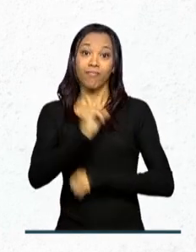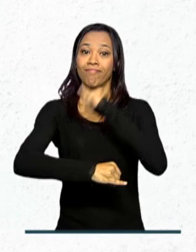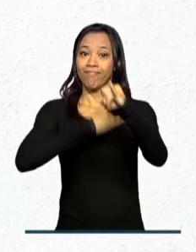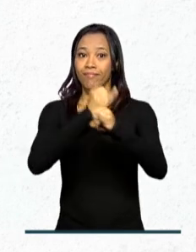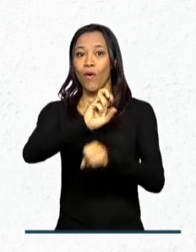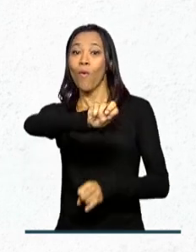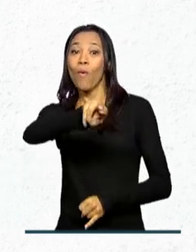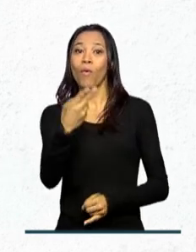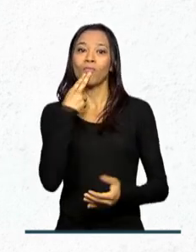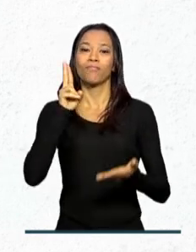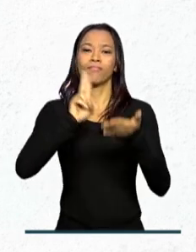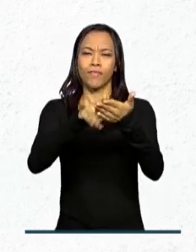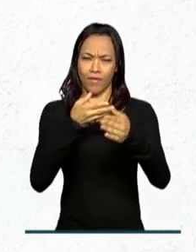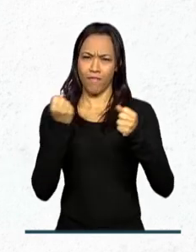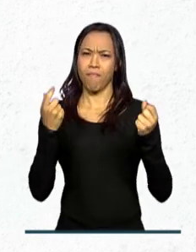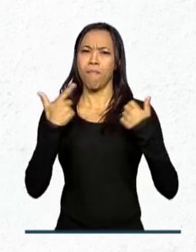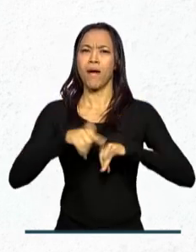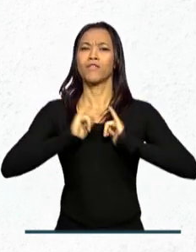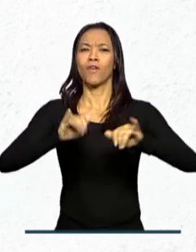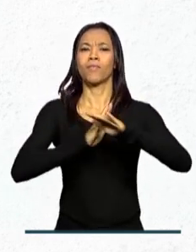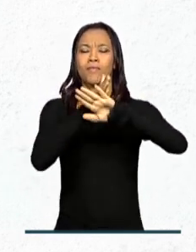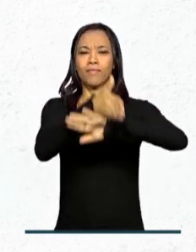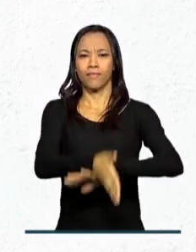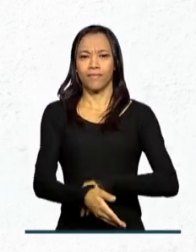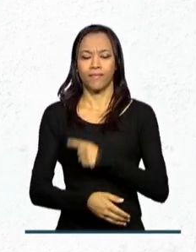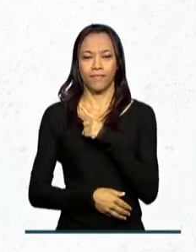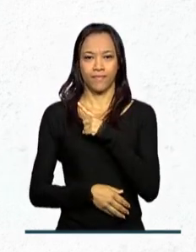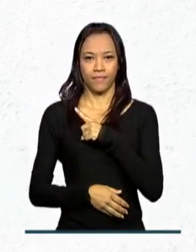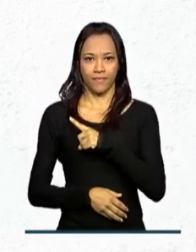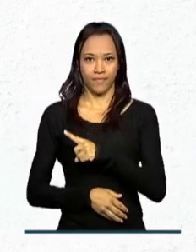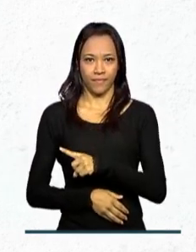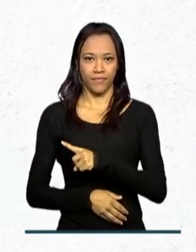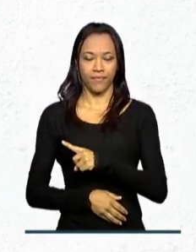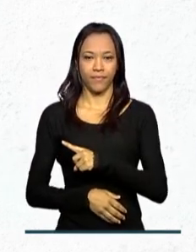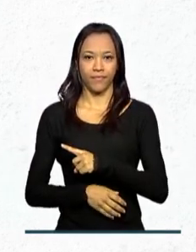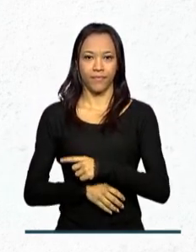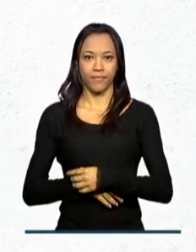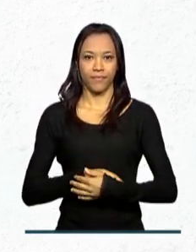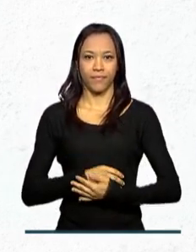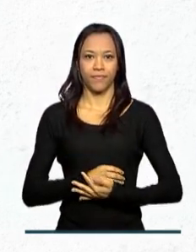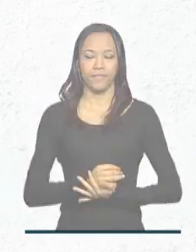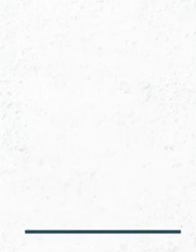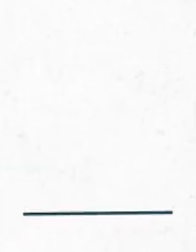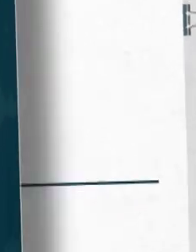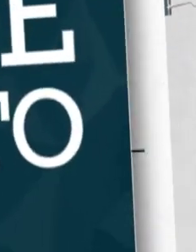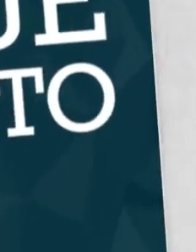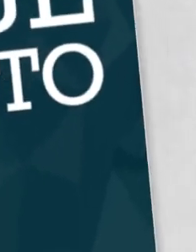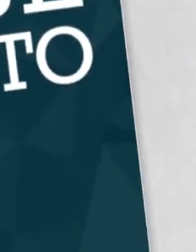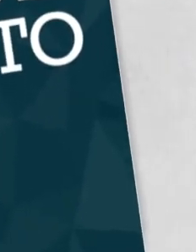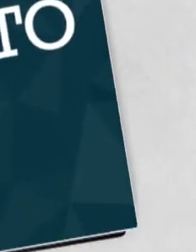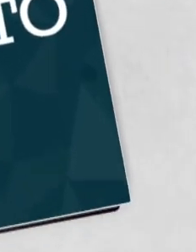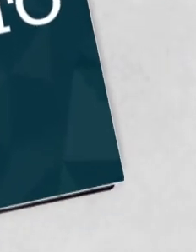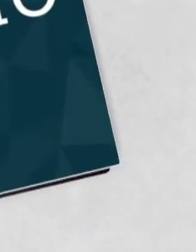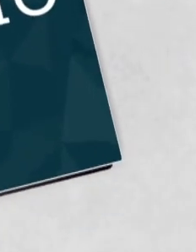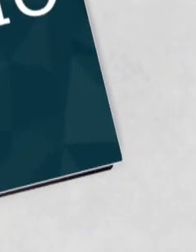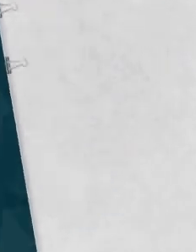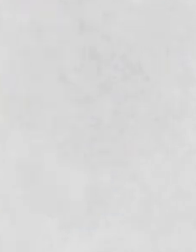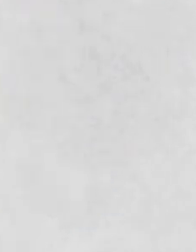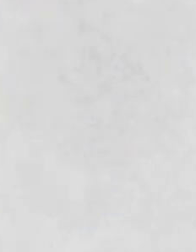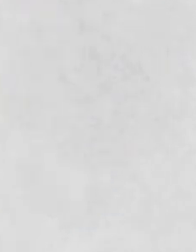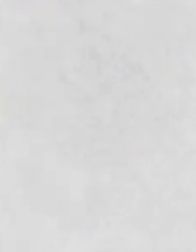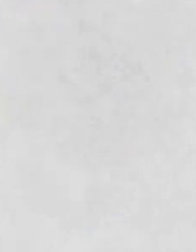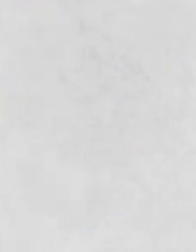correios. Informações em cultura.gov.br.